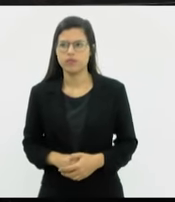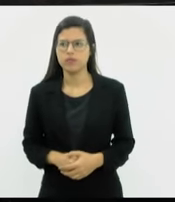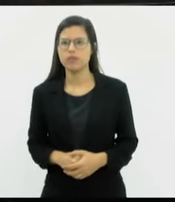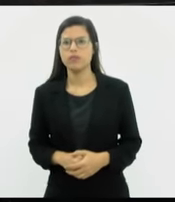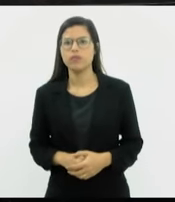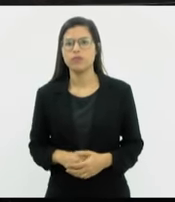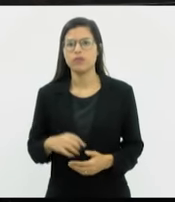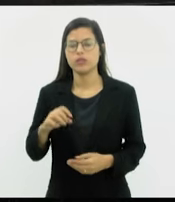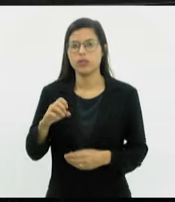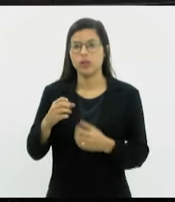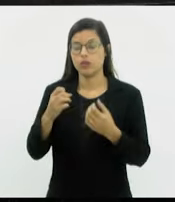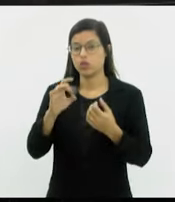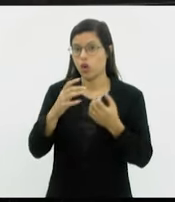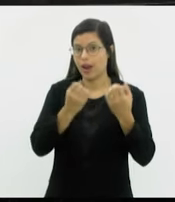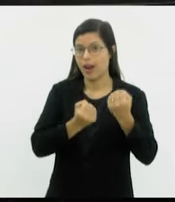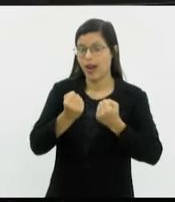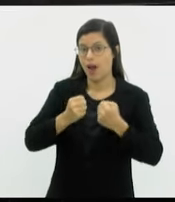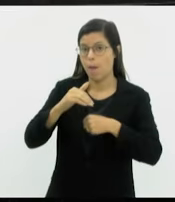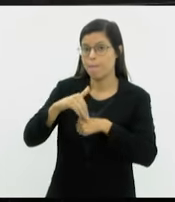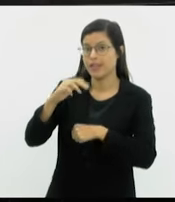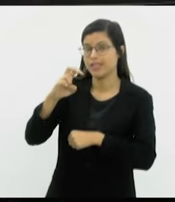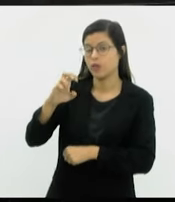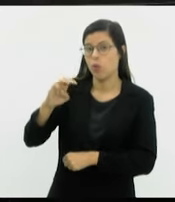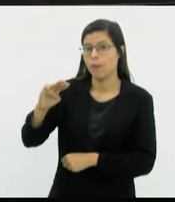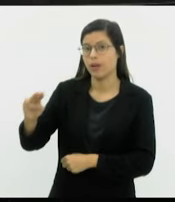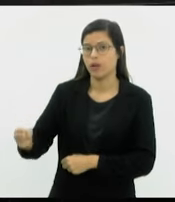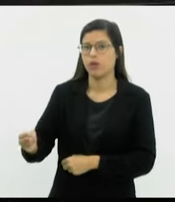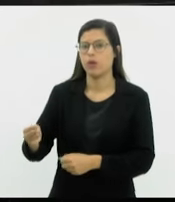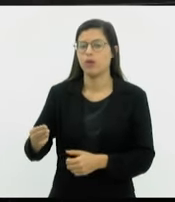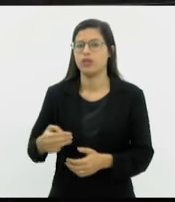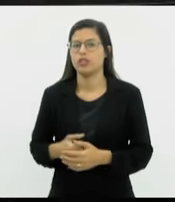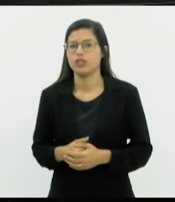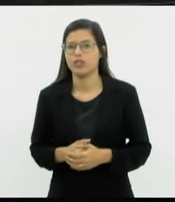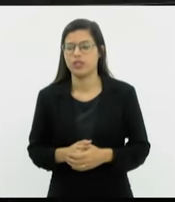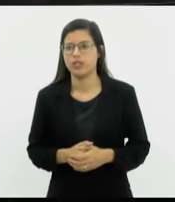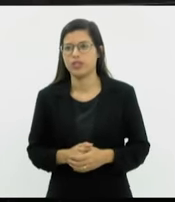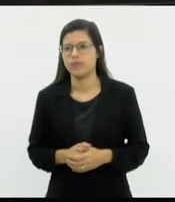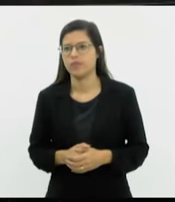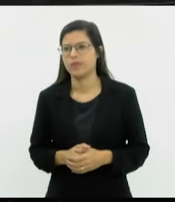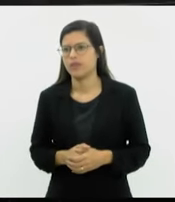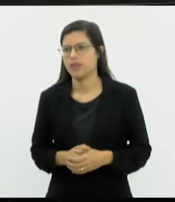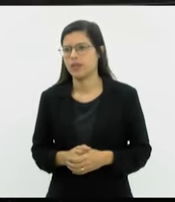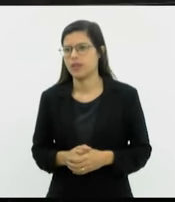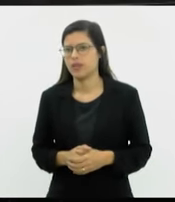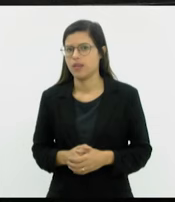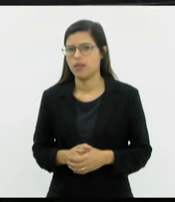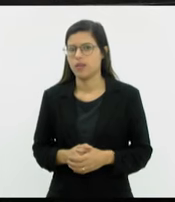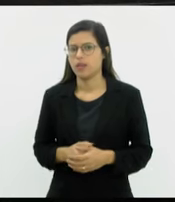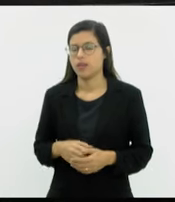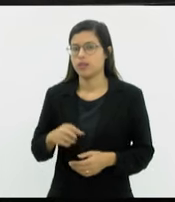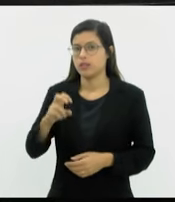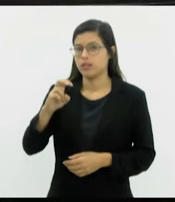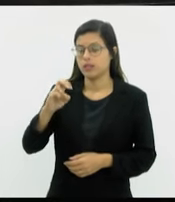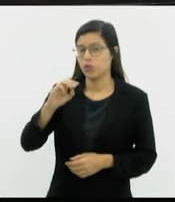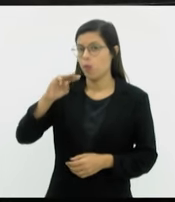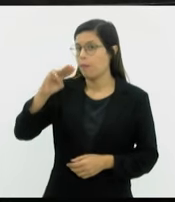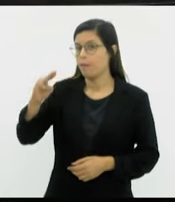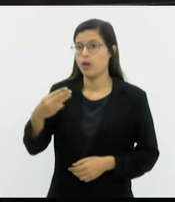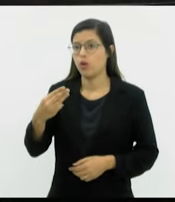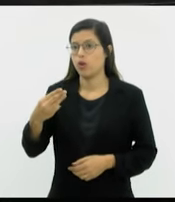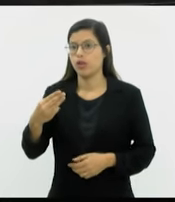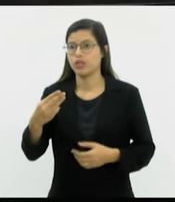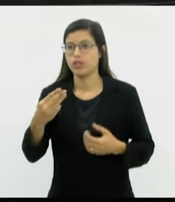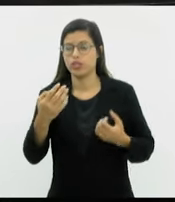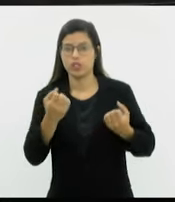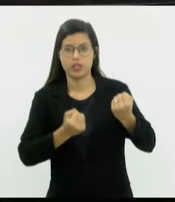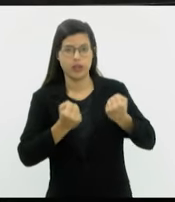mais de 5 milhões. Se eu fizer uma conta por alto, 5 milhões de veículos, vamos